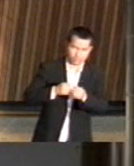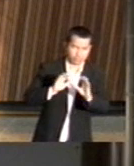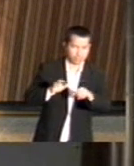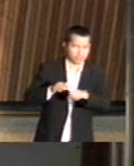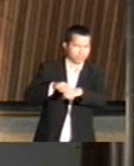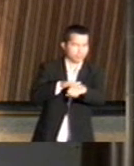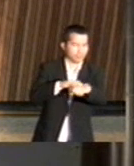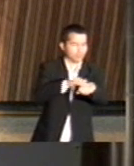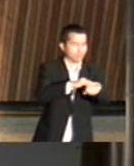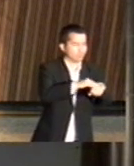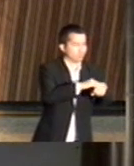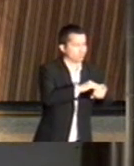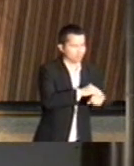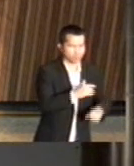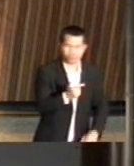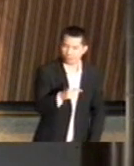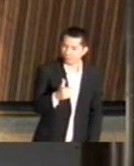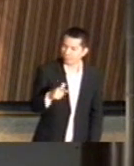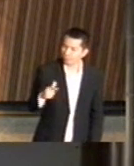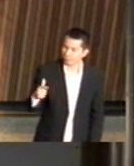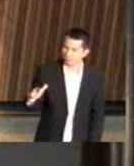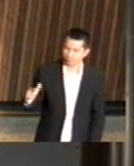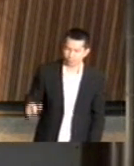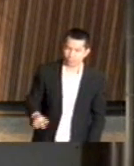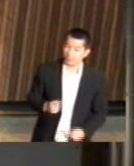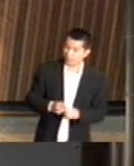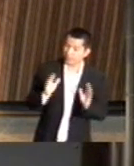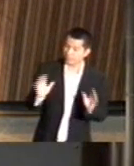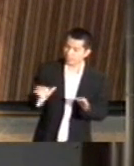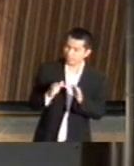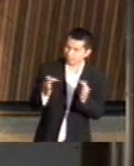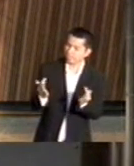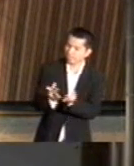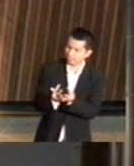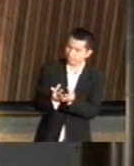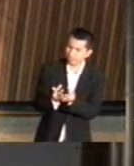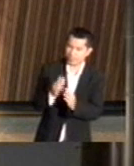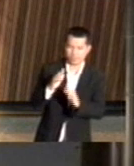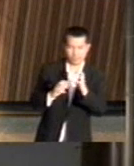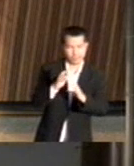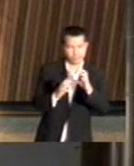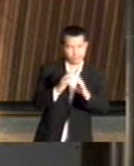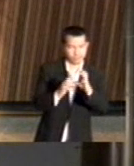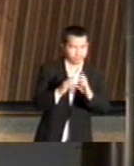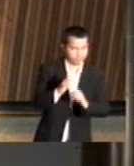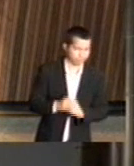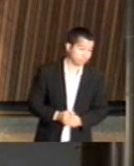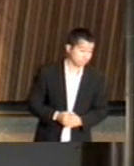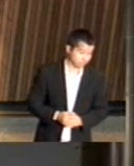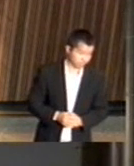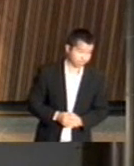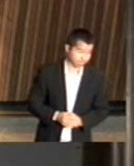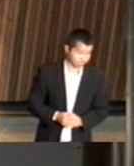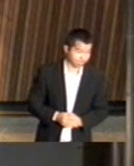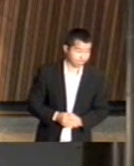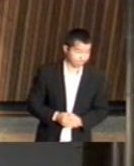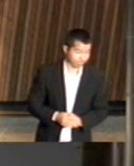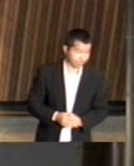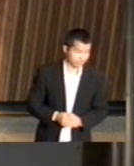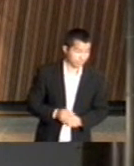Às vezes, na perspectiva do outro, está tão fácil perceber o que vai no nosso coração, a maneira como a gente está falando, a atitude que a